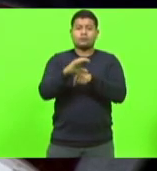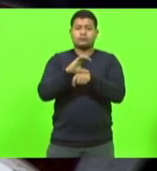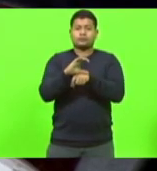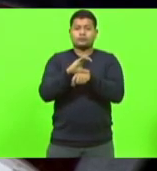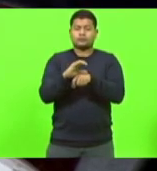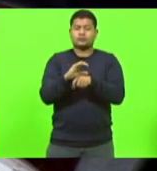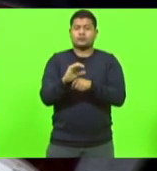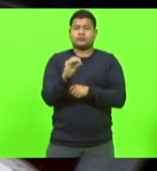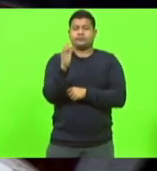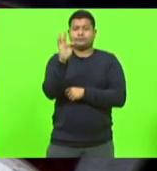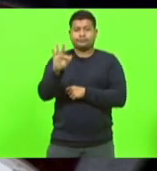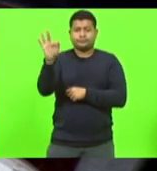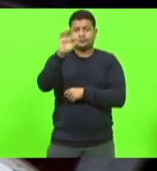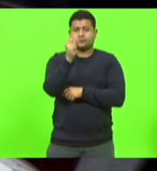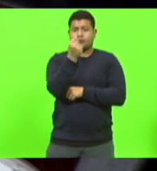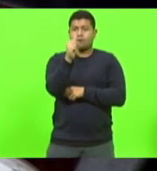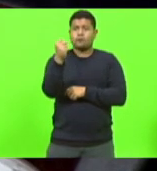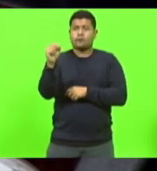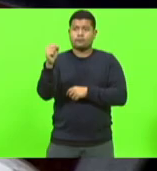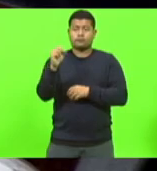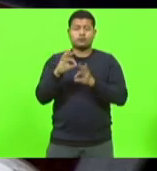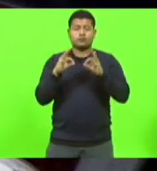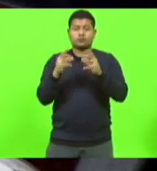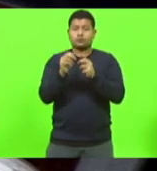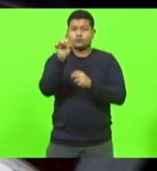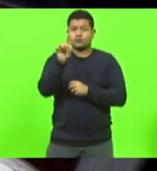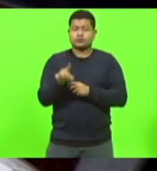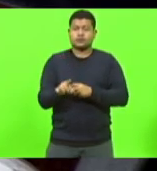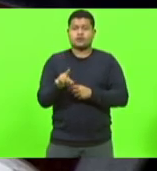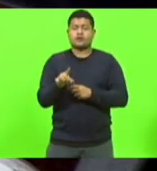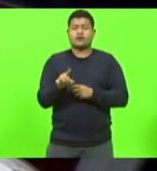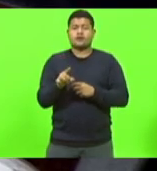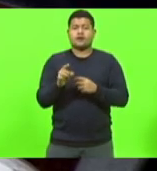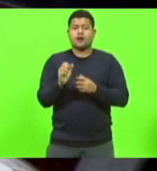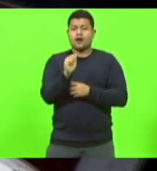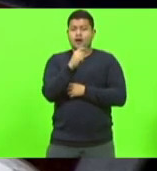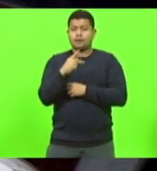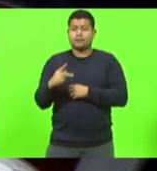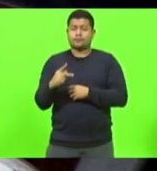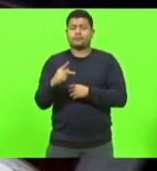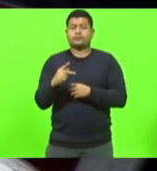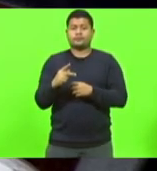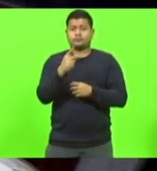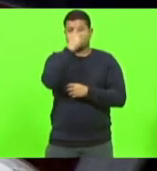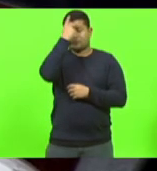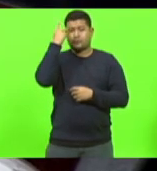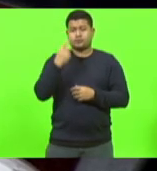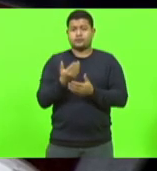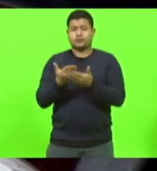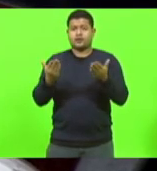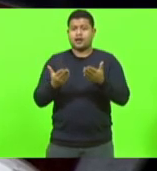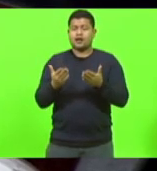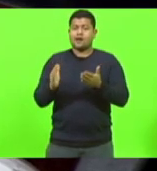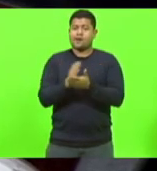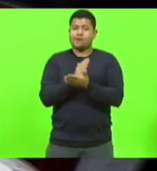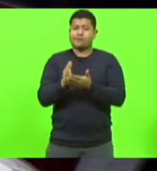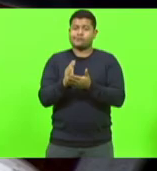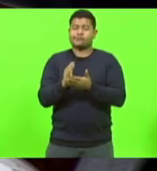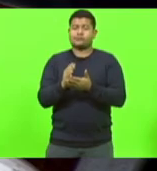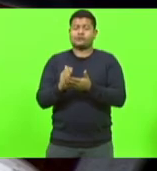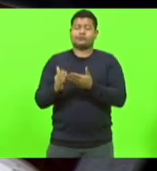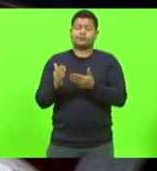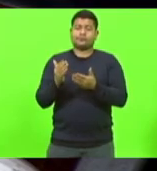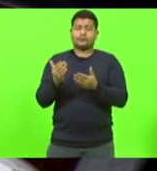todos os direitos de aposentadoria para as pessoas com incapacidade permanente Ela traz uma série de